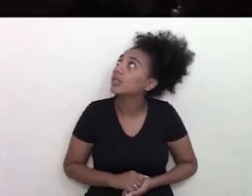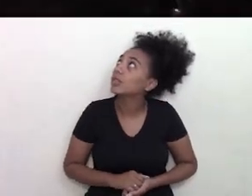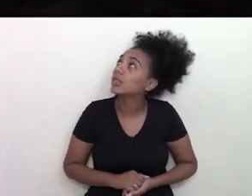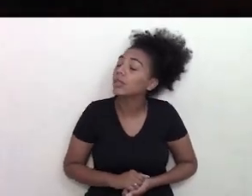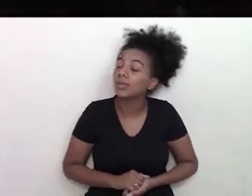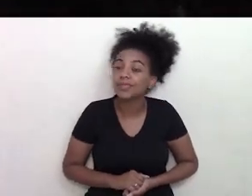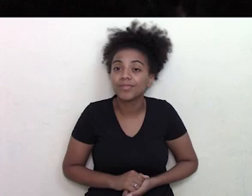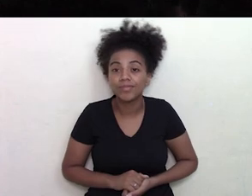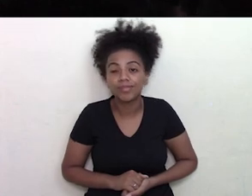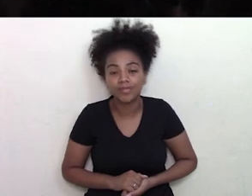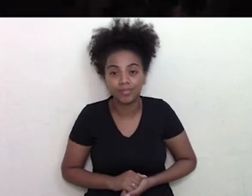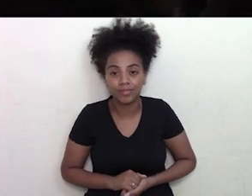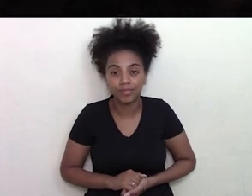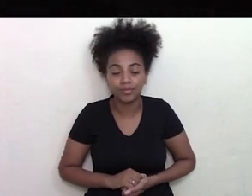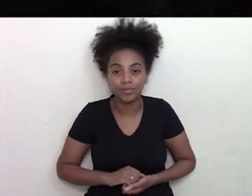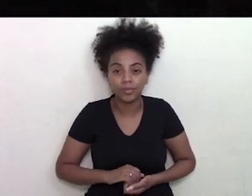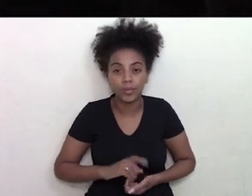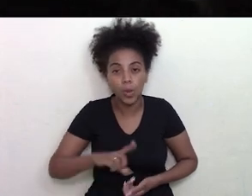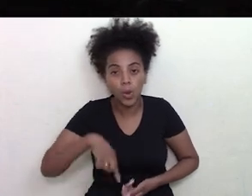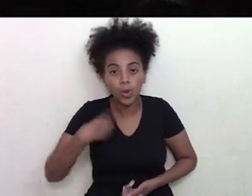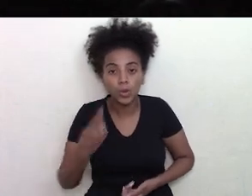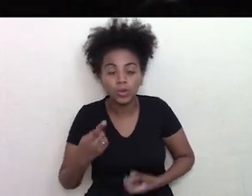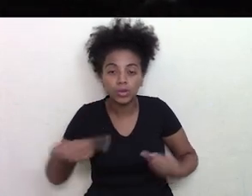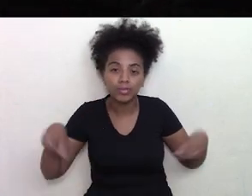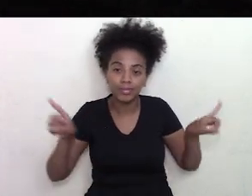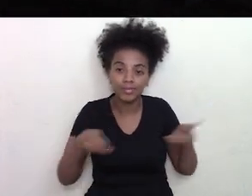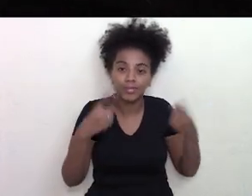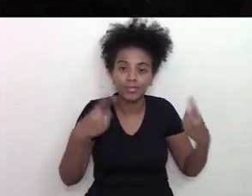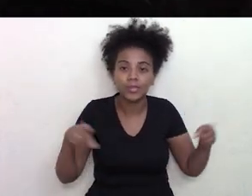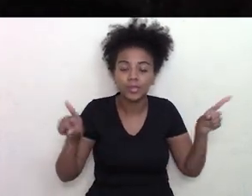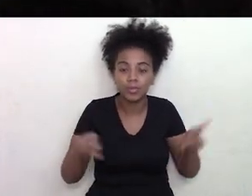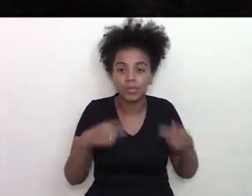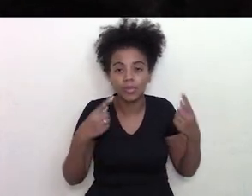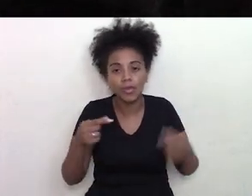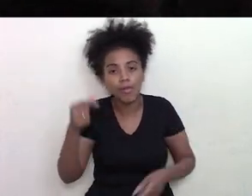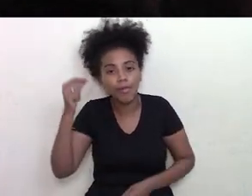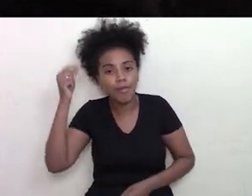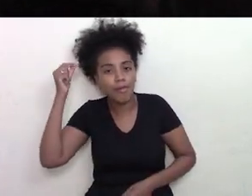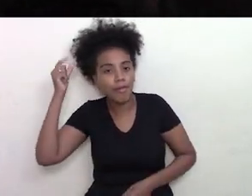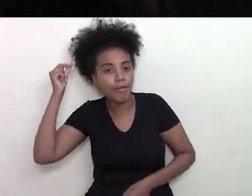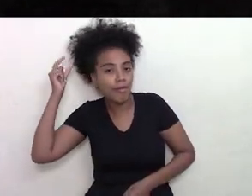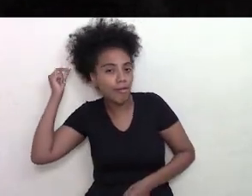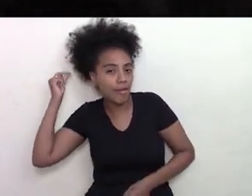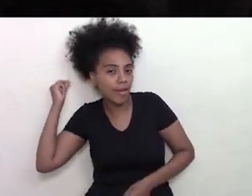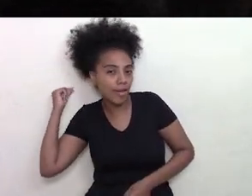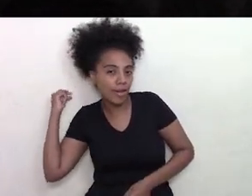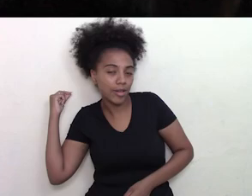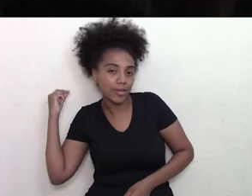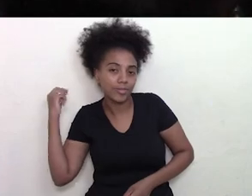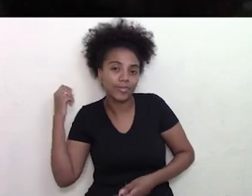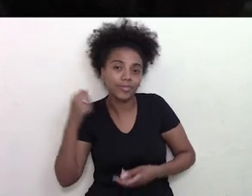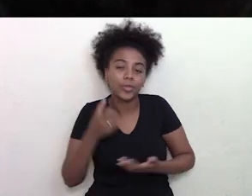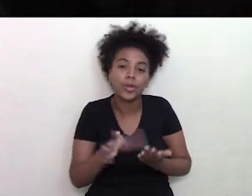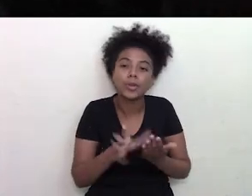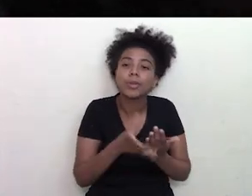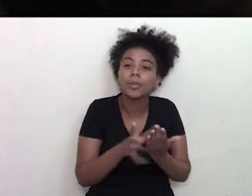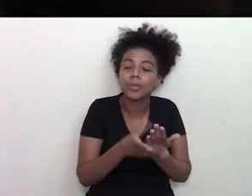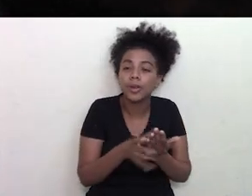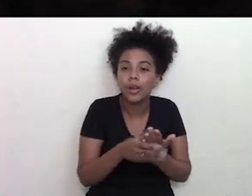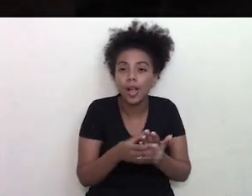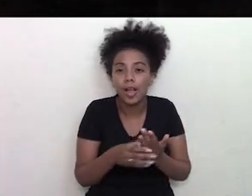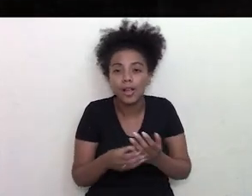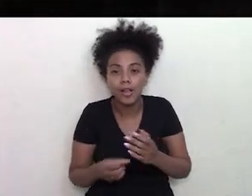próxima música é uma música da época, assim, de ouro, da essência do samba. Composição minha com o